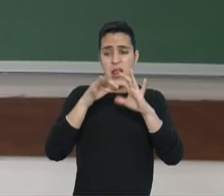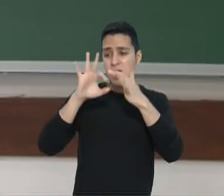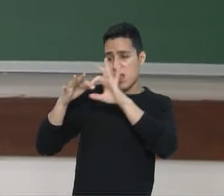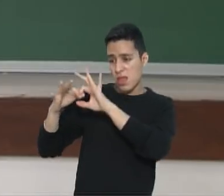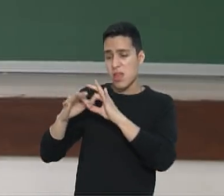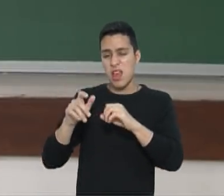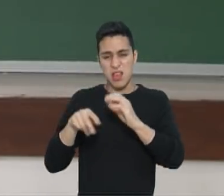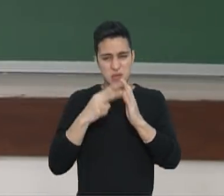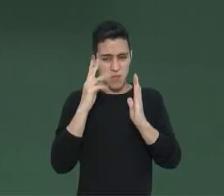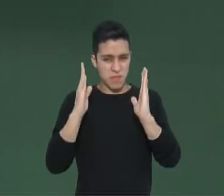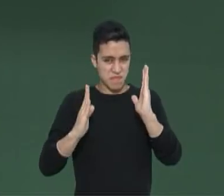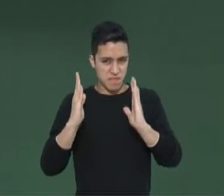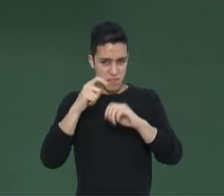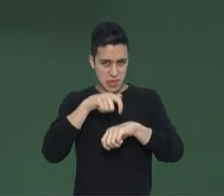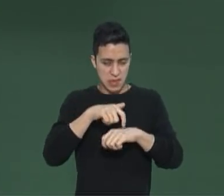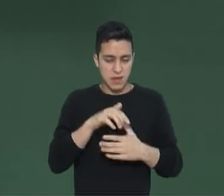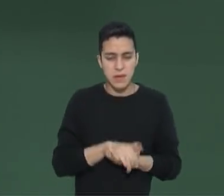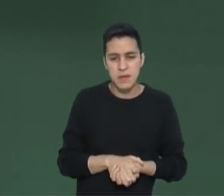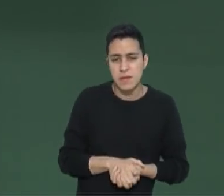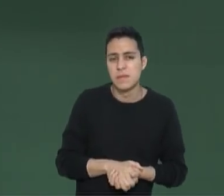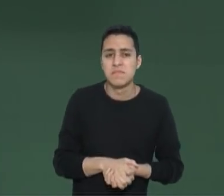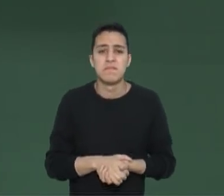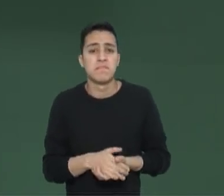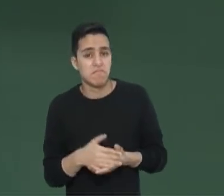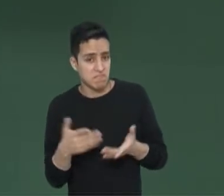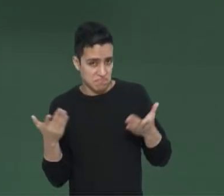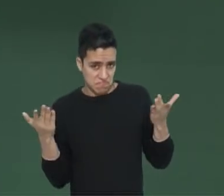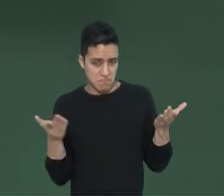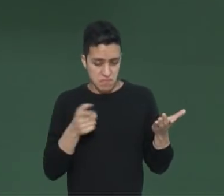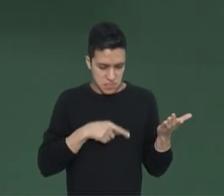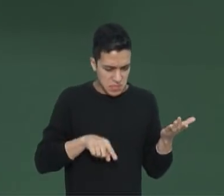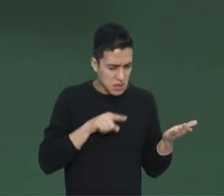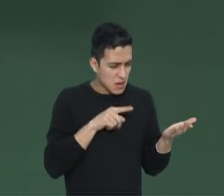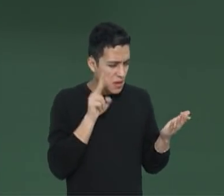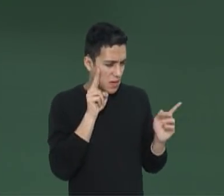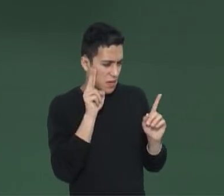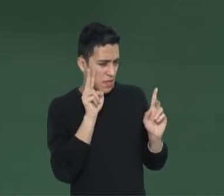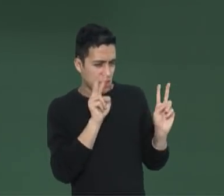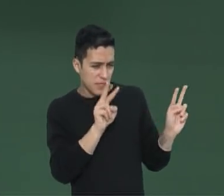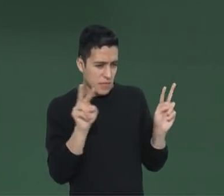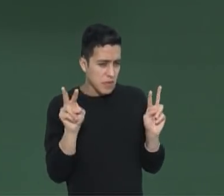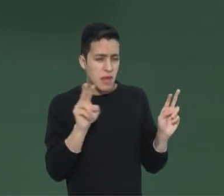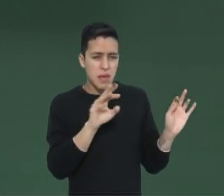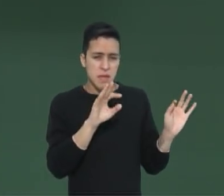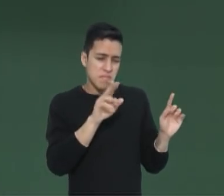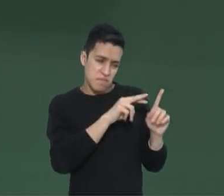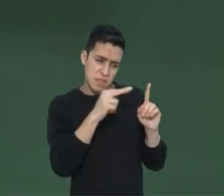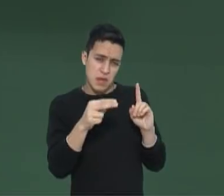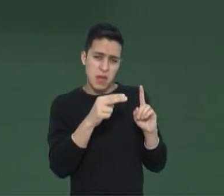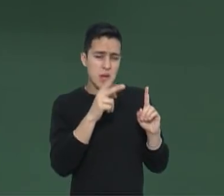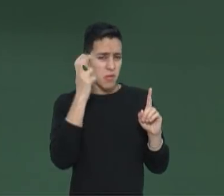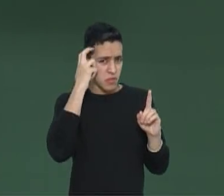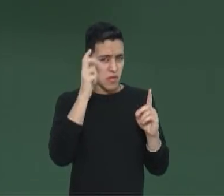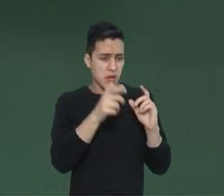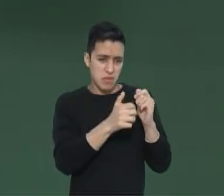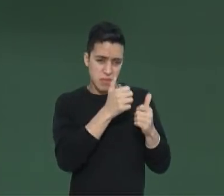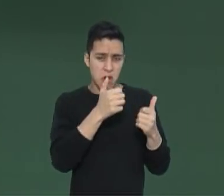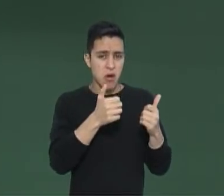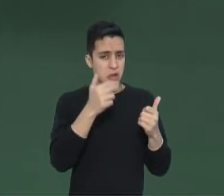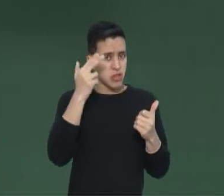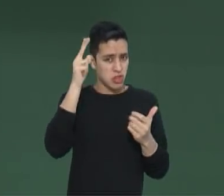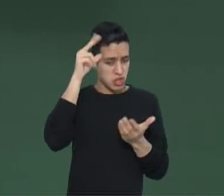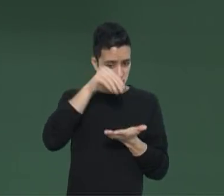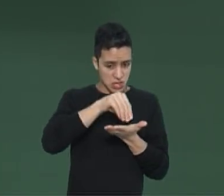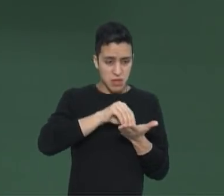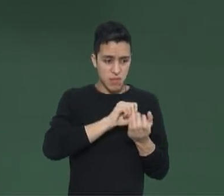aqui é um segundo momento. Veja, nós olhamos aqui do aspecto cultural um esporte, o xadrez, que pode contar a